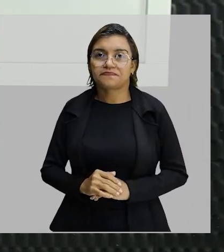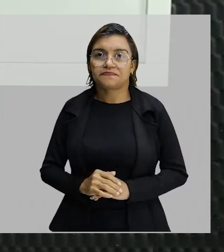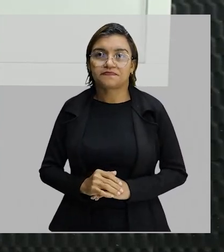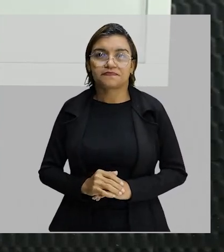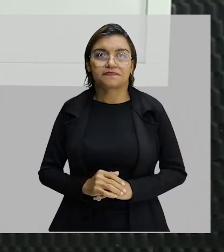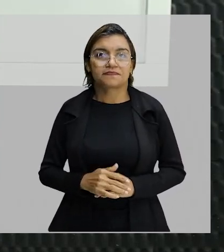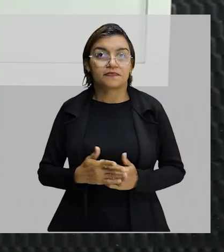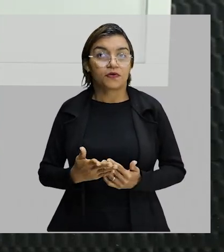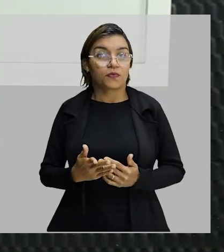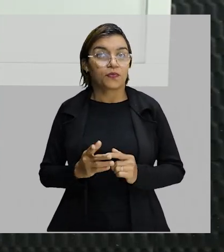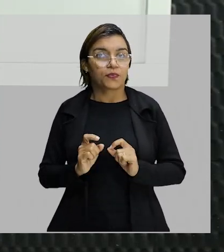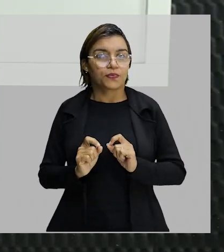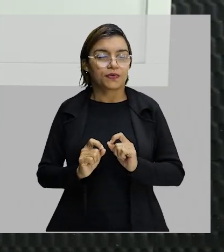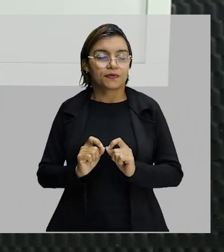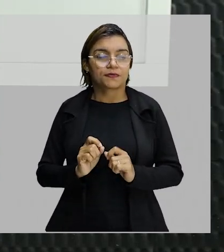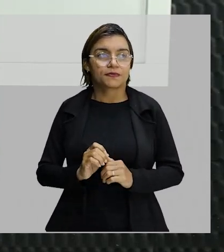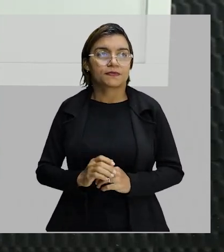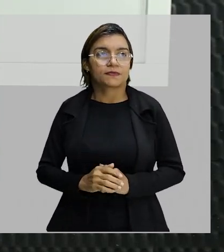Então,